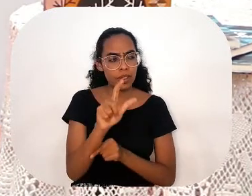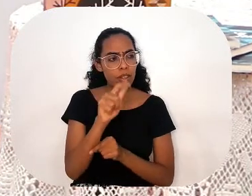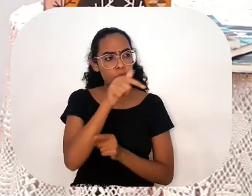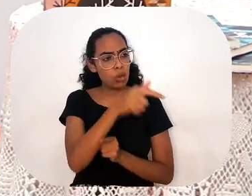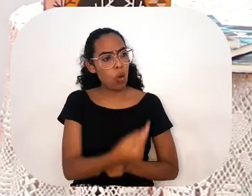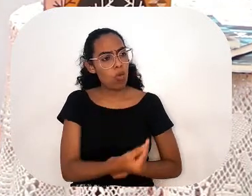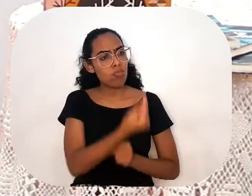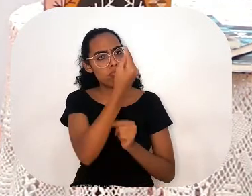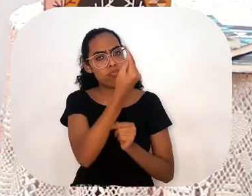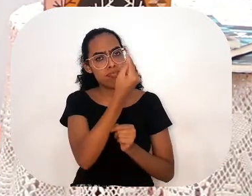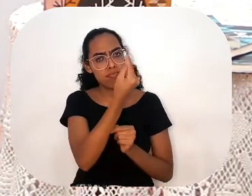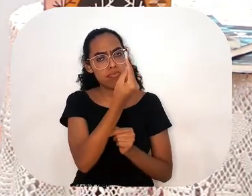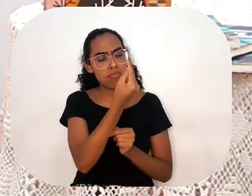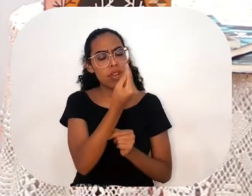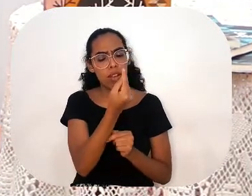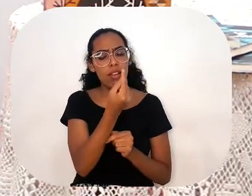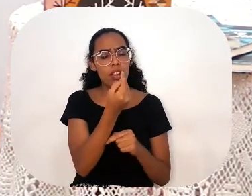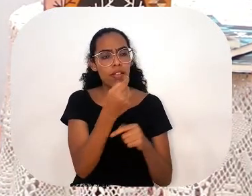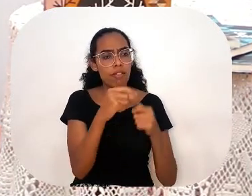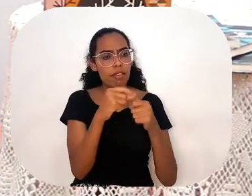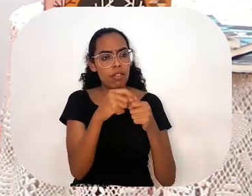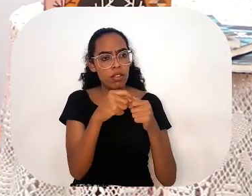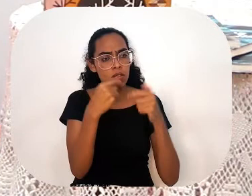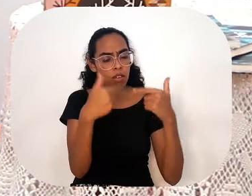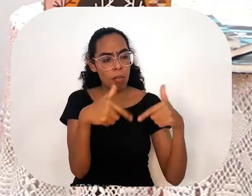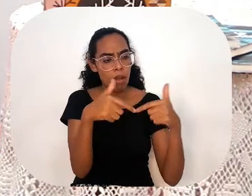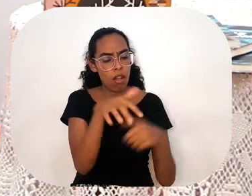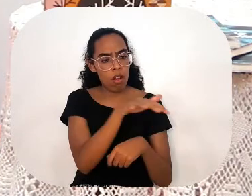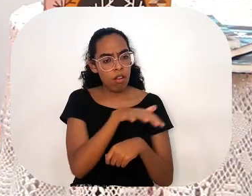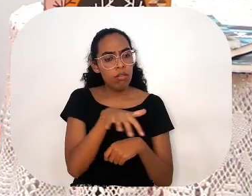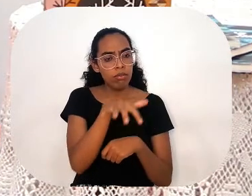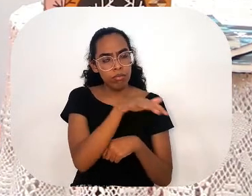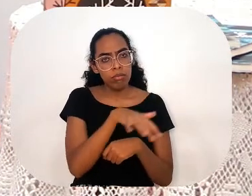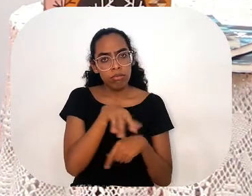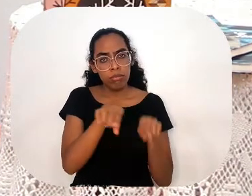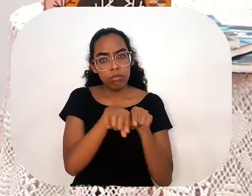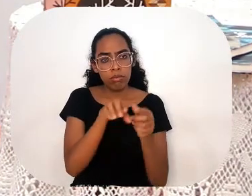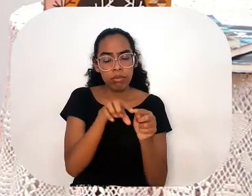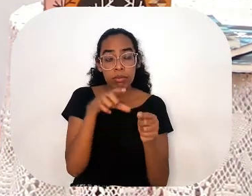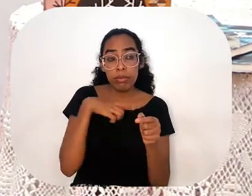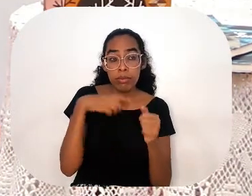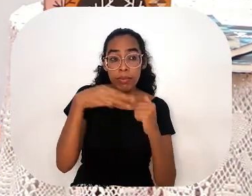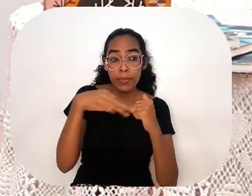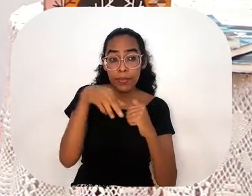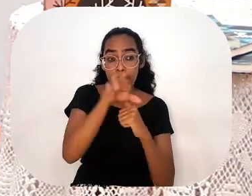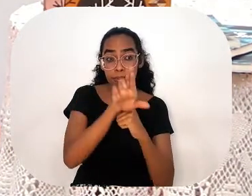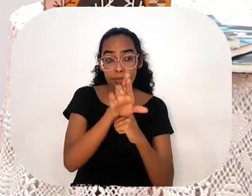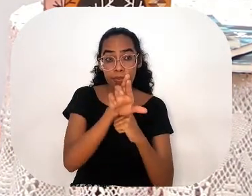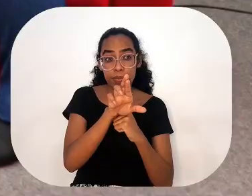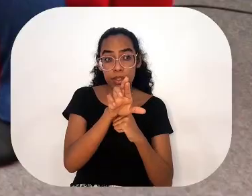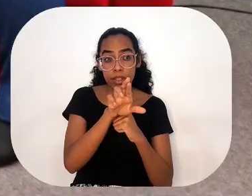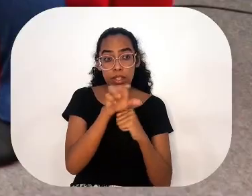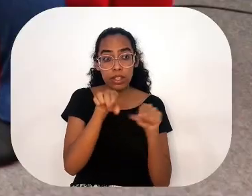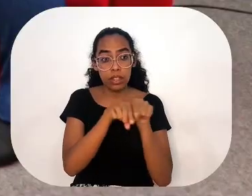conheço outra pessoa além de você possa estar errado né que faça trabalho do tipo né como a sua tese também que